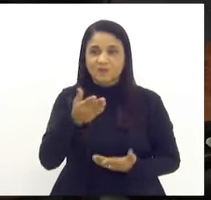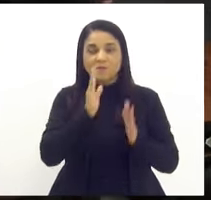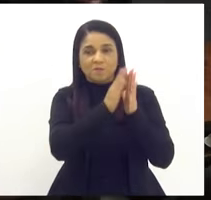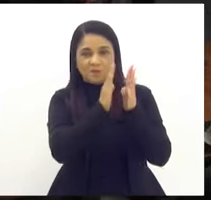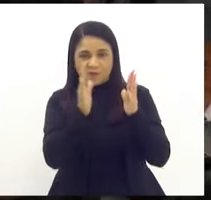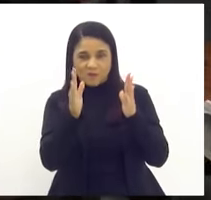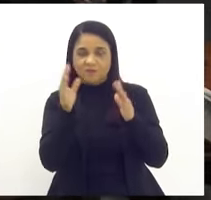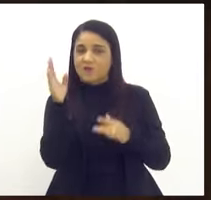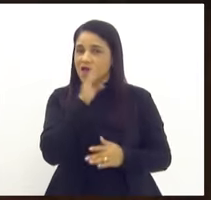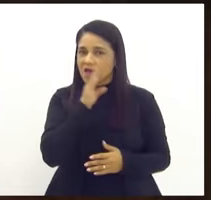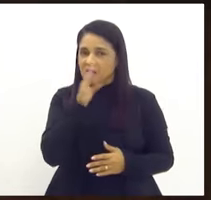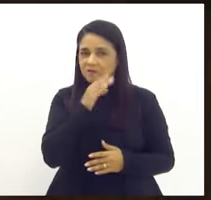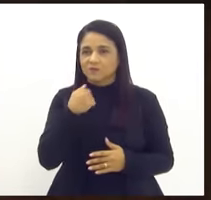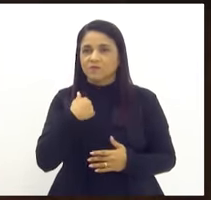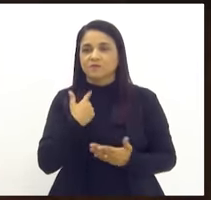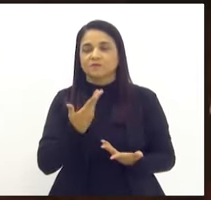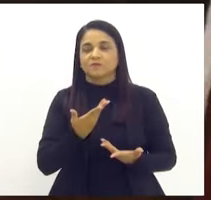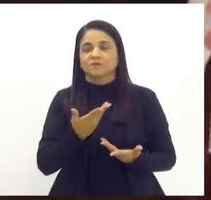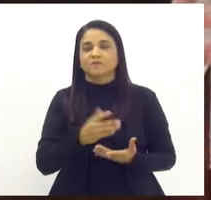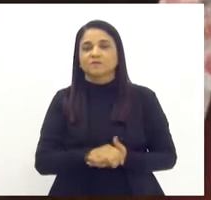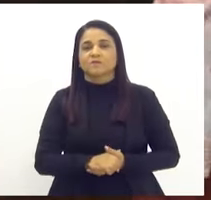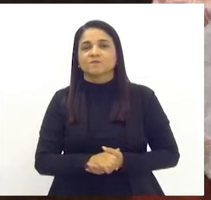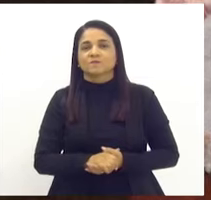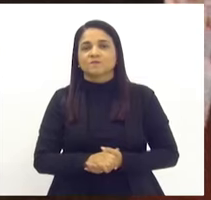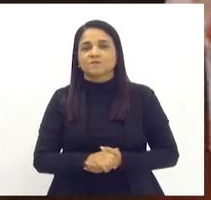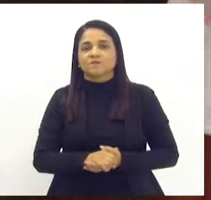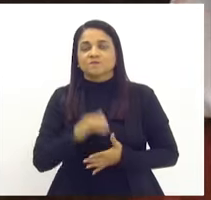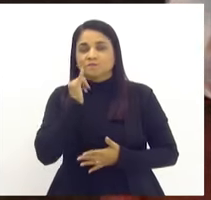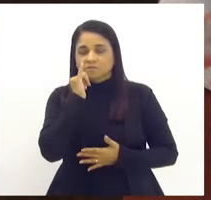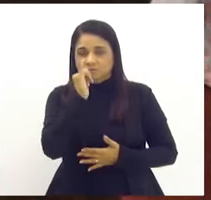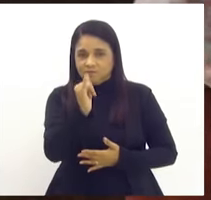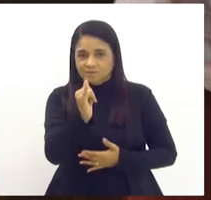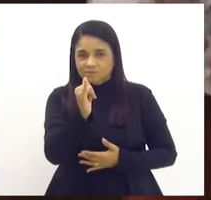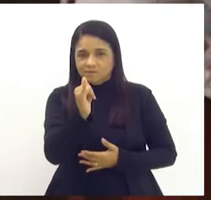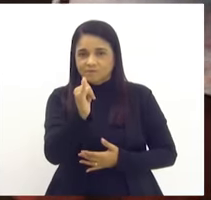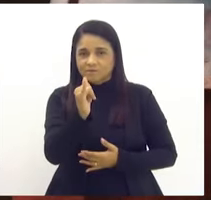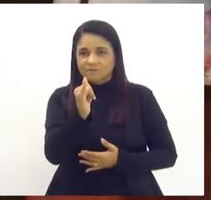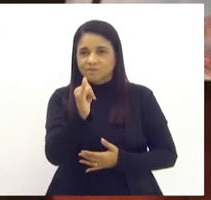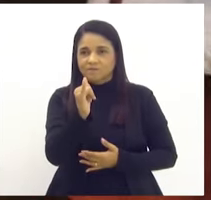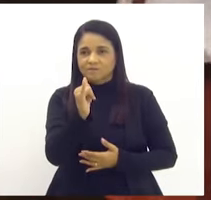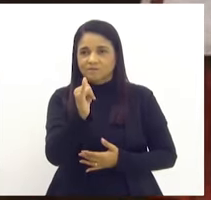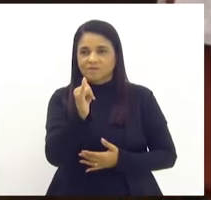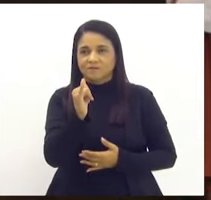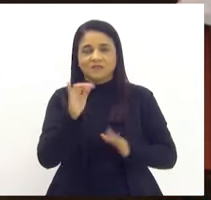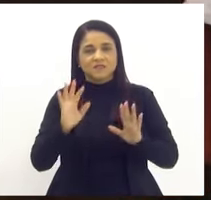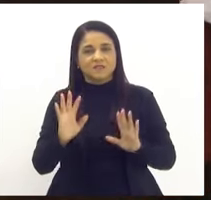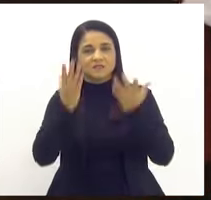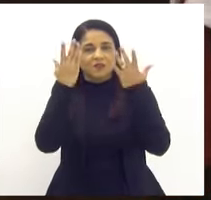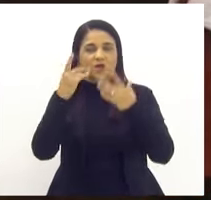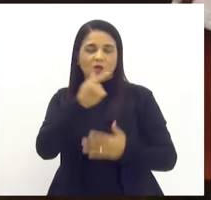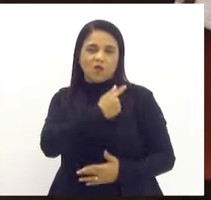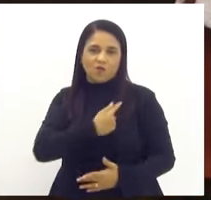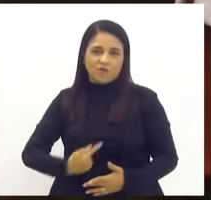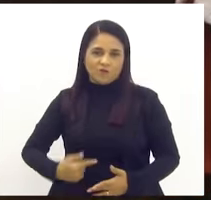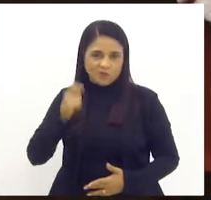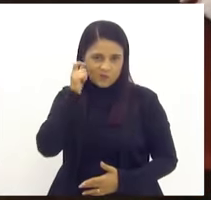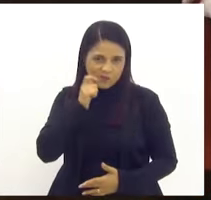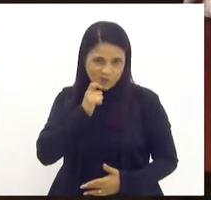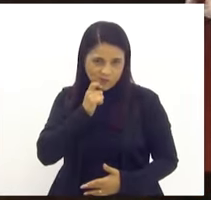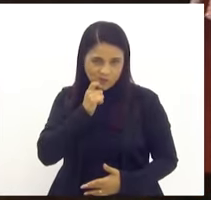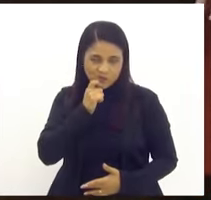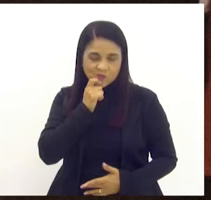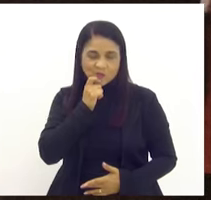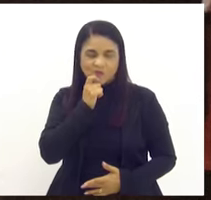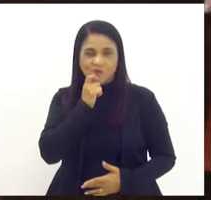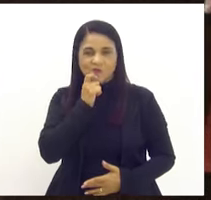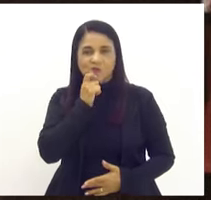ordem rapidamente apenas para para dizer e saudar o nosso Governador Cláudio Castro